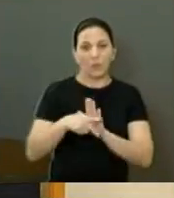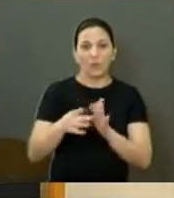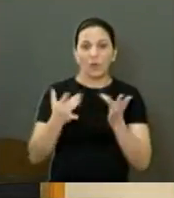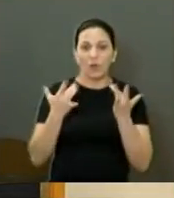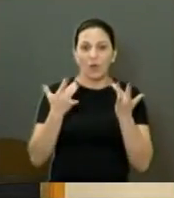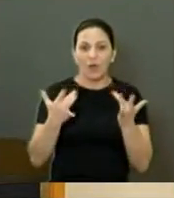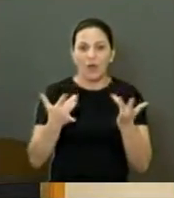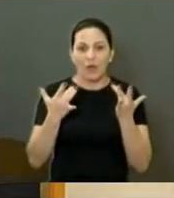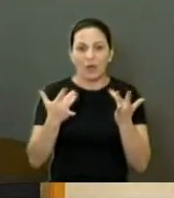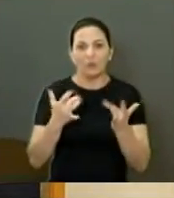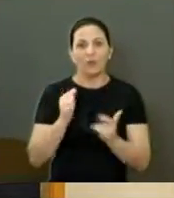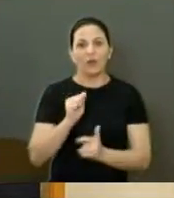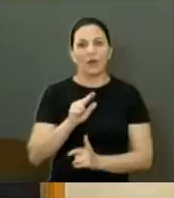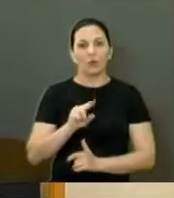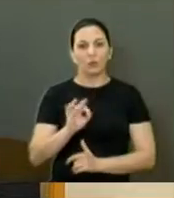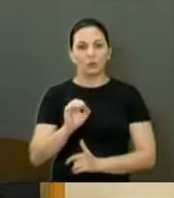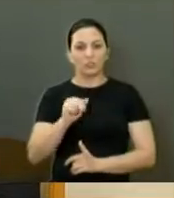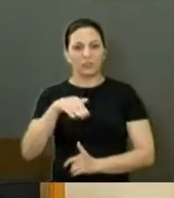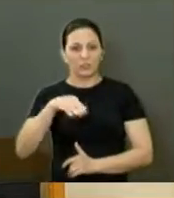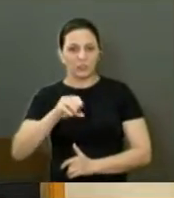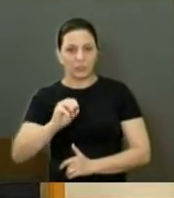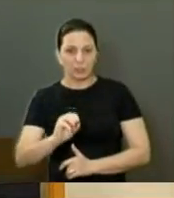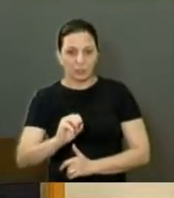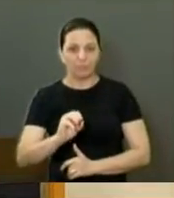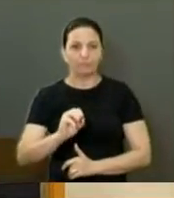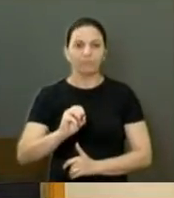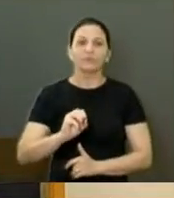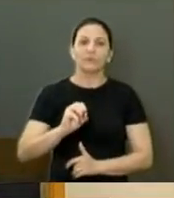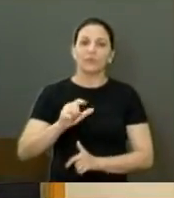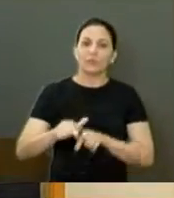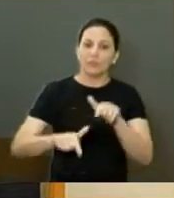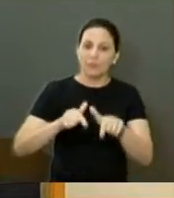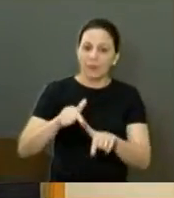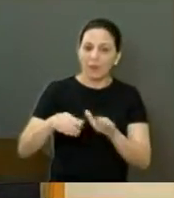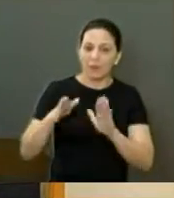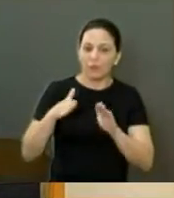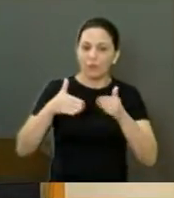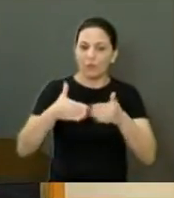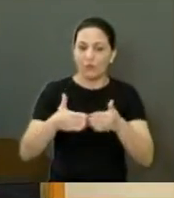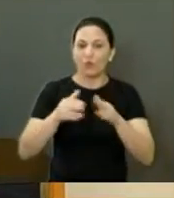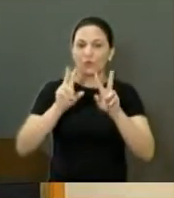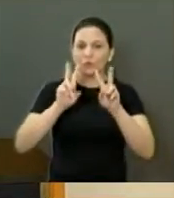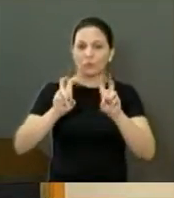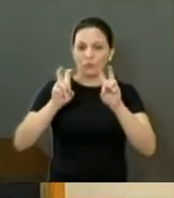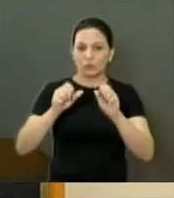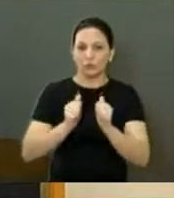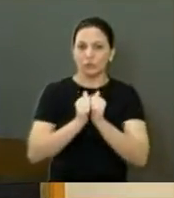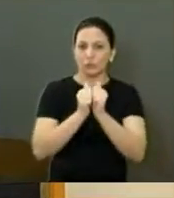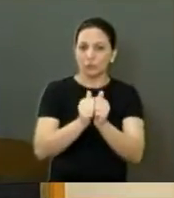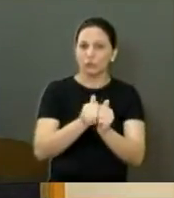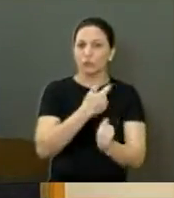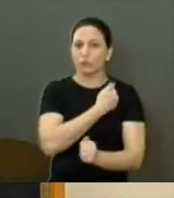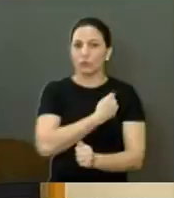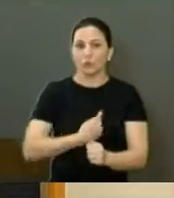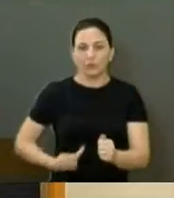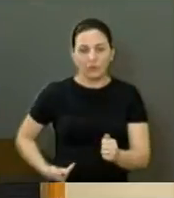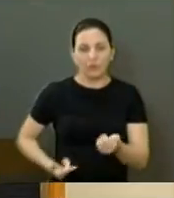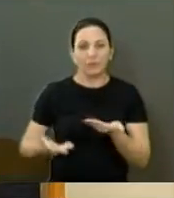tenho falado aqui com uma certa frequência sobre esse assunto, porque a gente tem junto ao governo articulado para que a